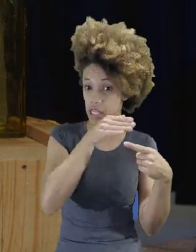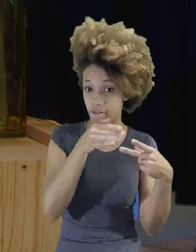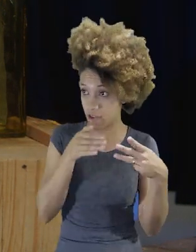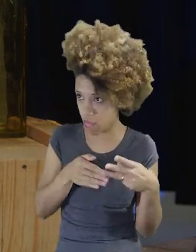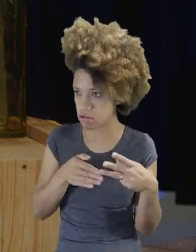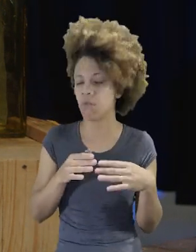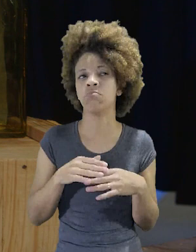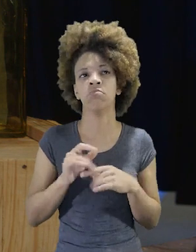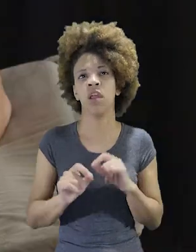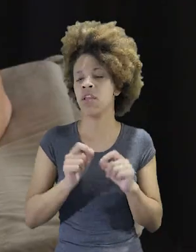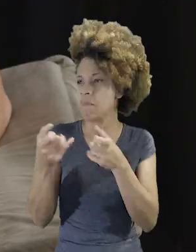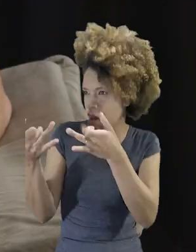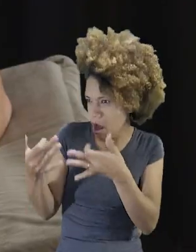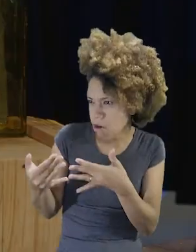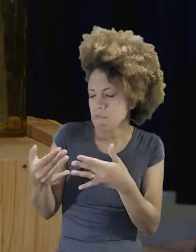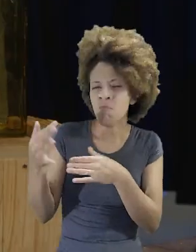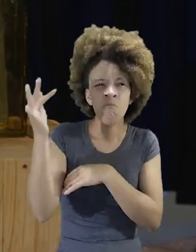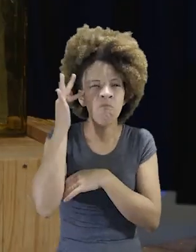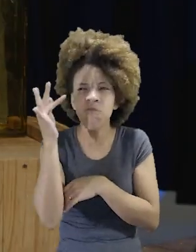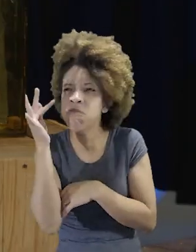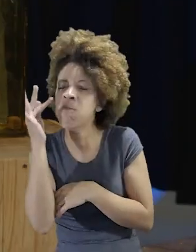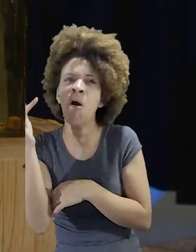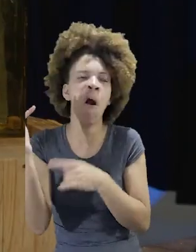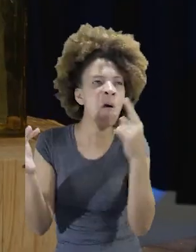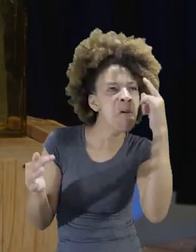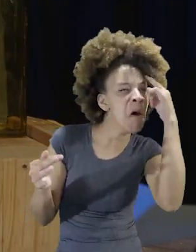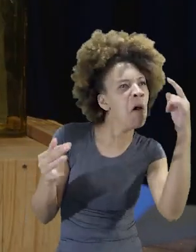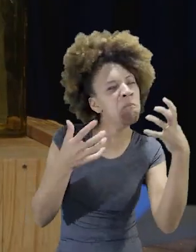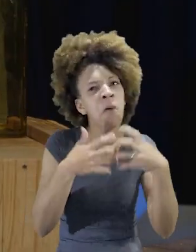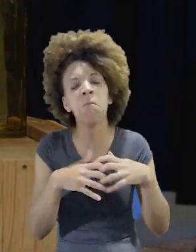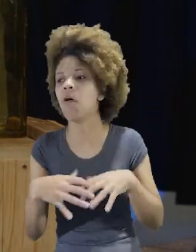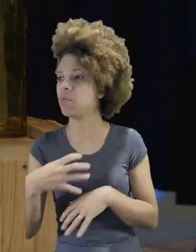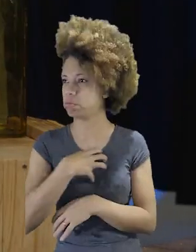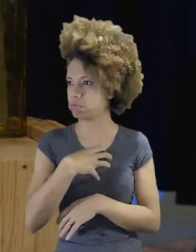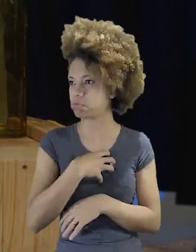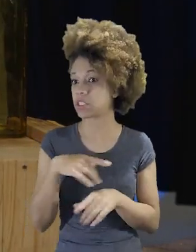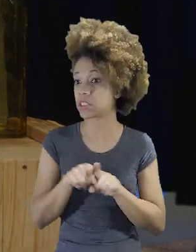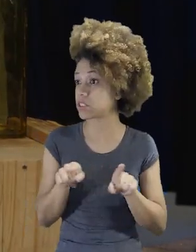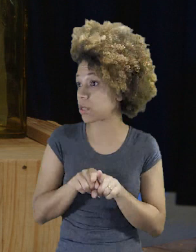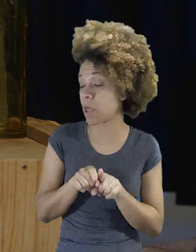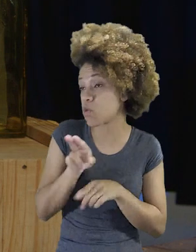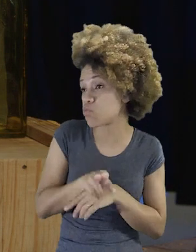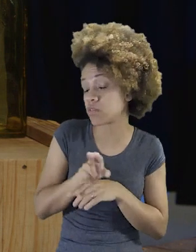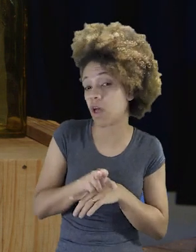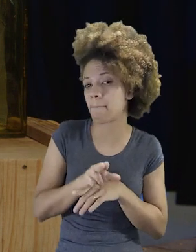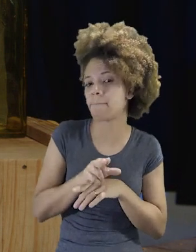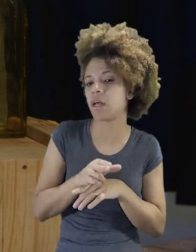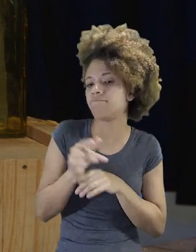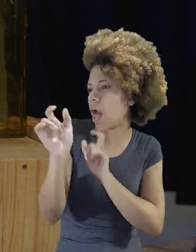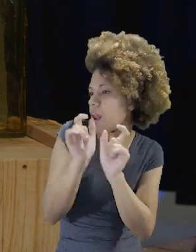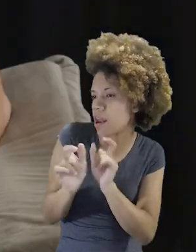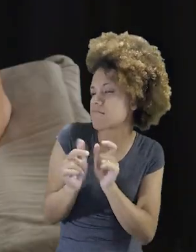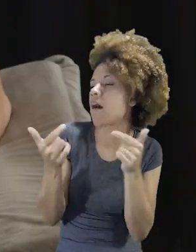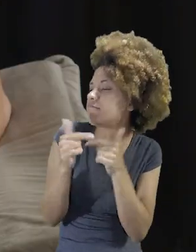Tá ligado muito sobre esse comportamento e usava um Point Lines bem humoradas tinham uma levada um pouco mais